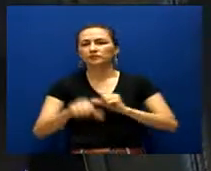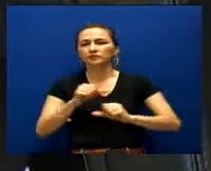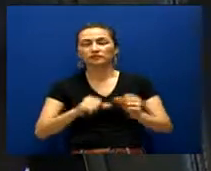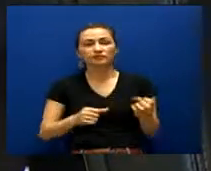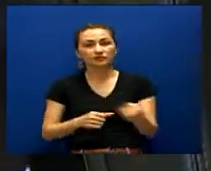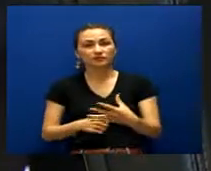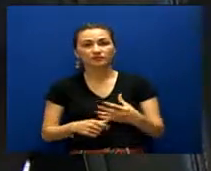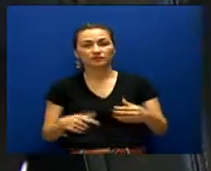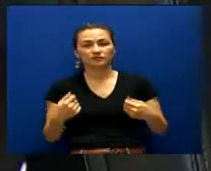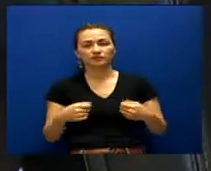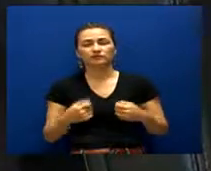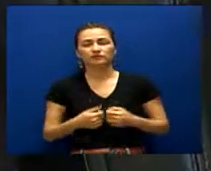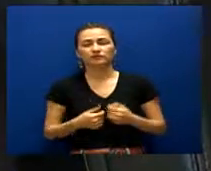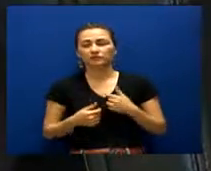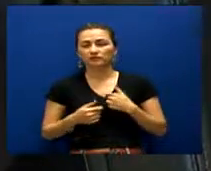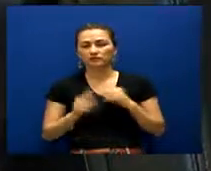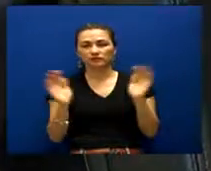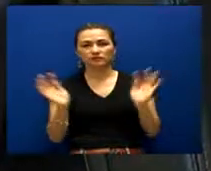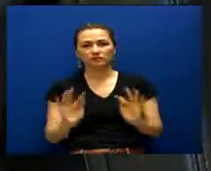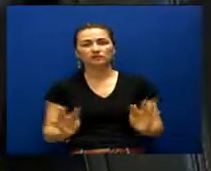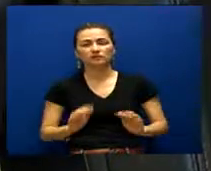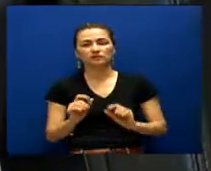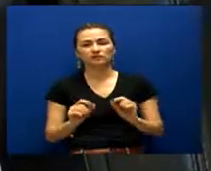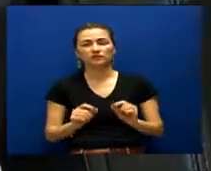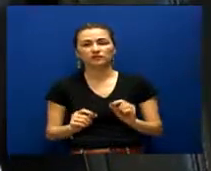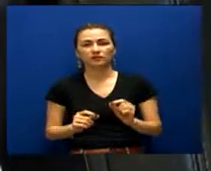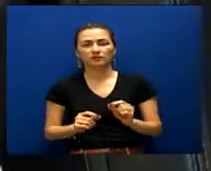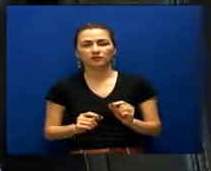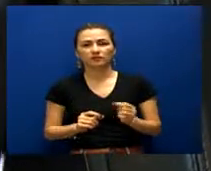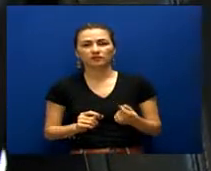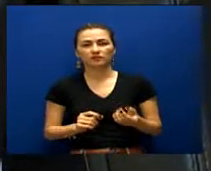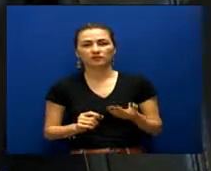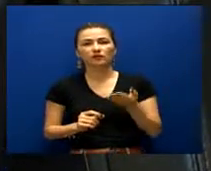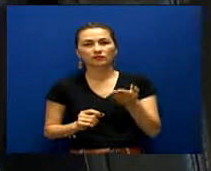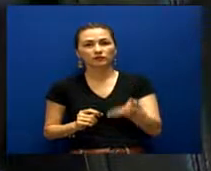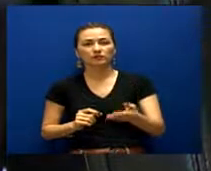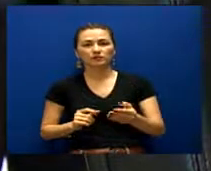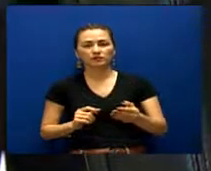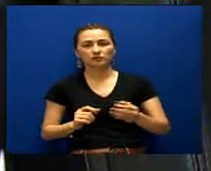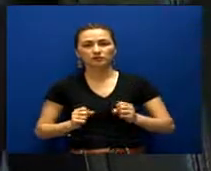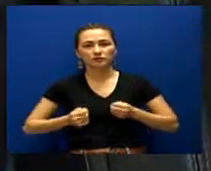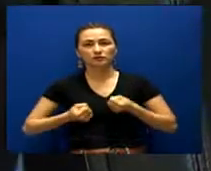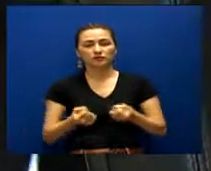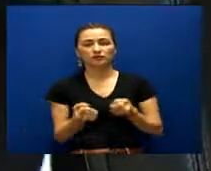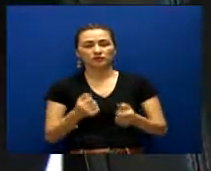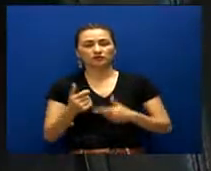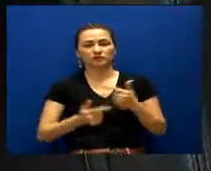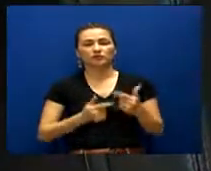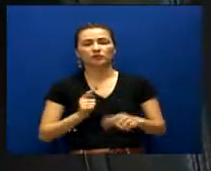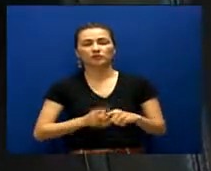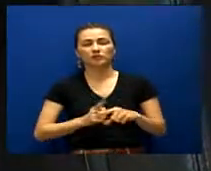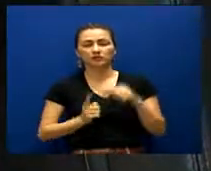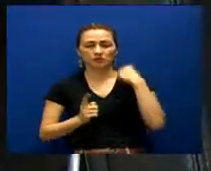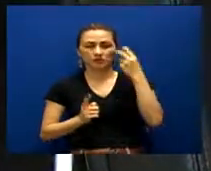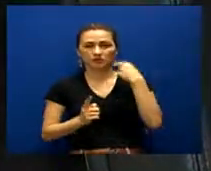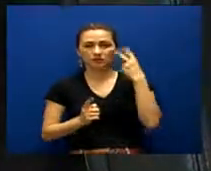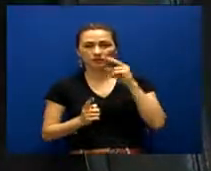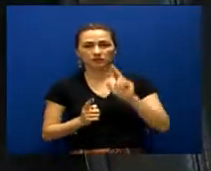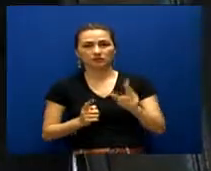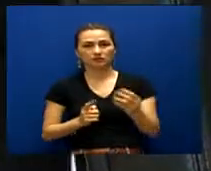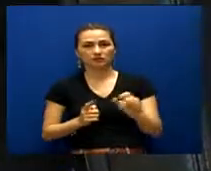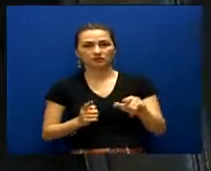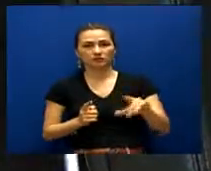particularmente, fico feliz em saber que é o senhor que vai tocar Obrigado. O trabalho da Santa Casa. Até porque o Hélio Brasileiro, de cada